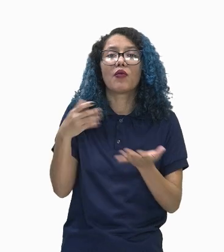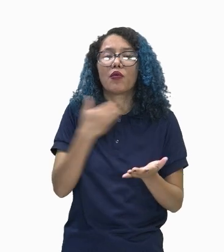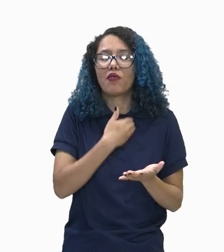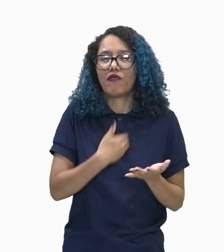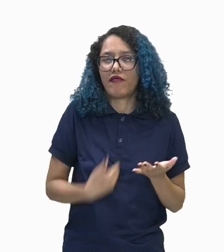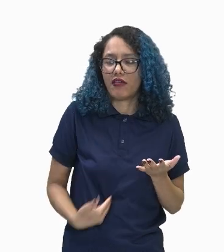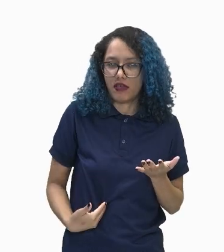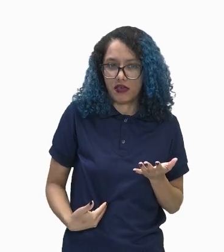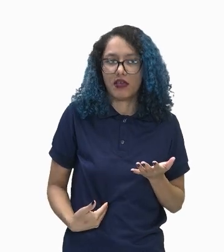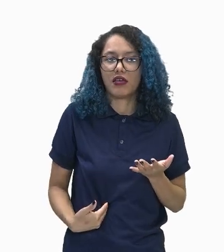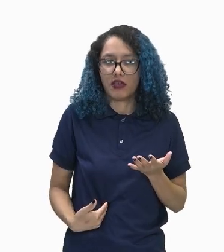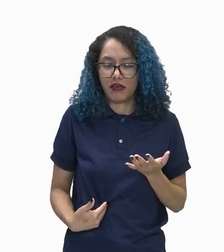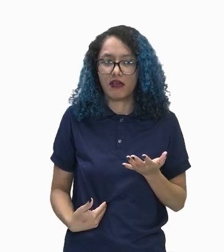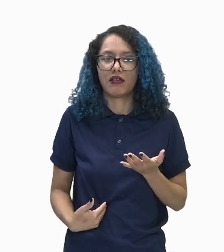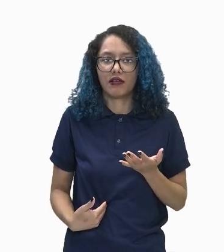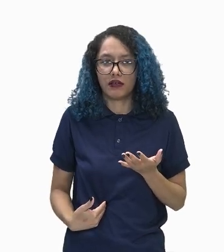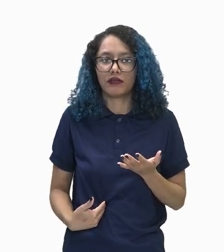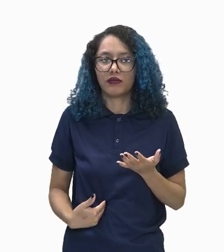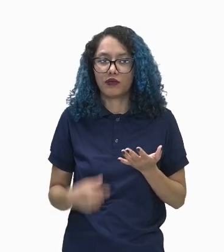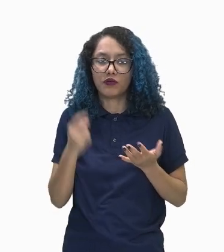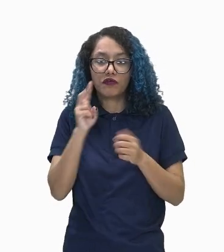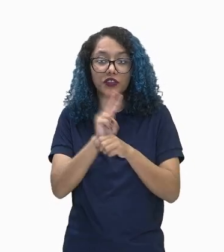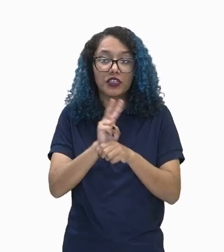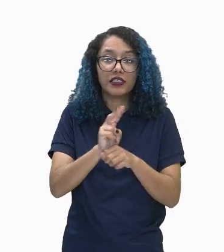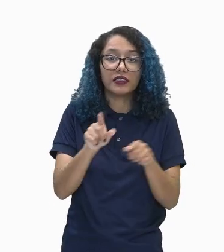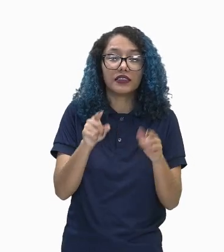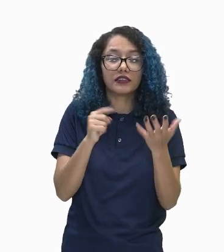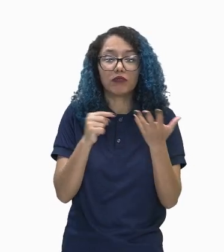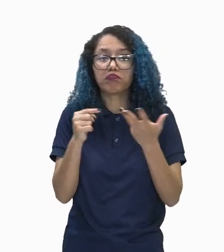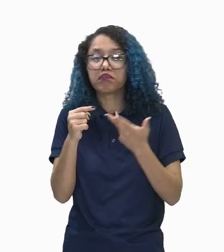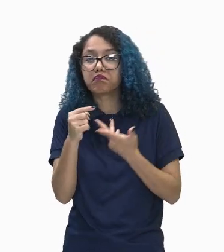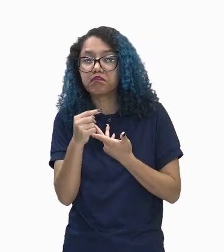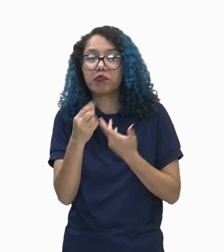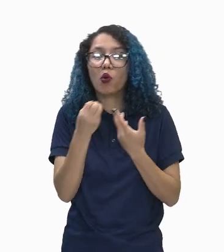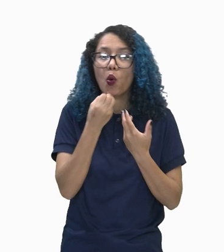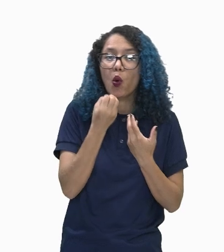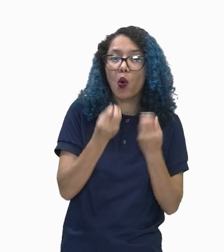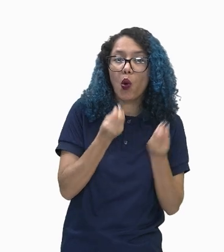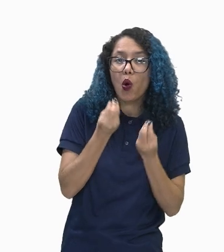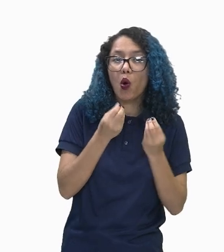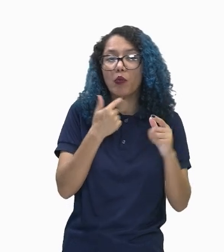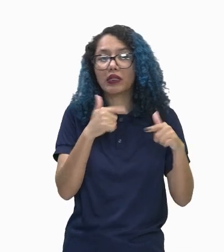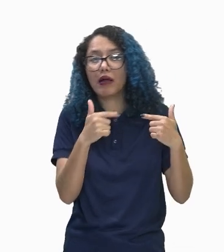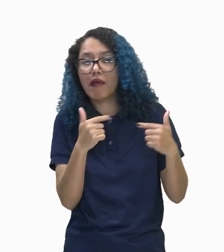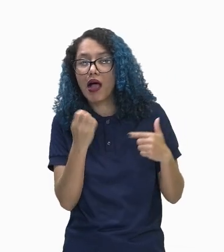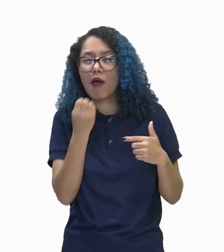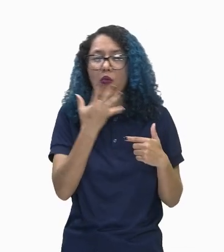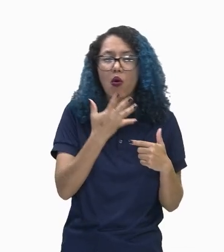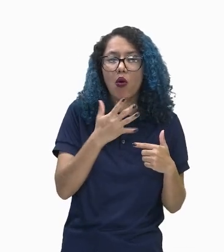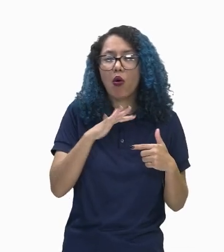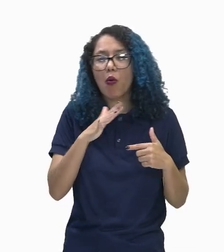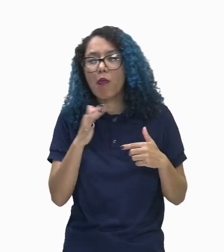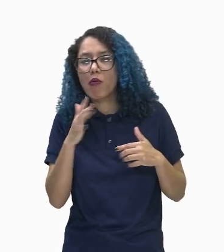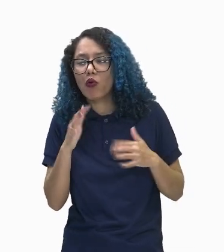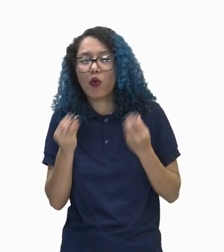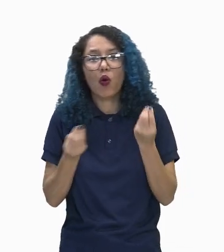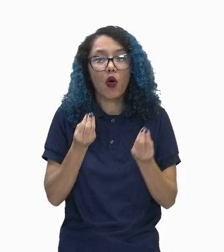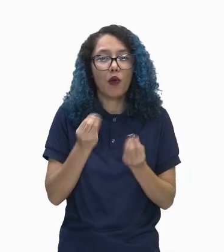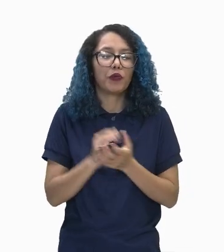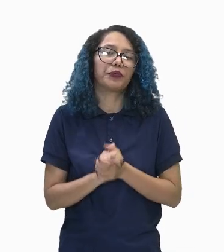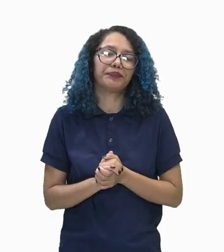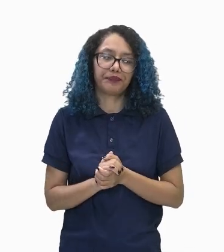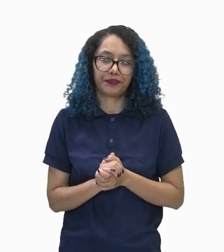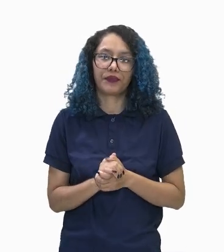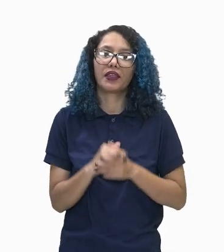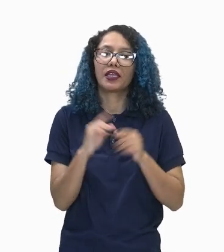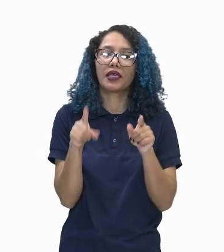fiscalização e as condições de trabalho. Tudo bem? Então, falamos aqui um pouco de trabalho formal, mas vamos falar também de um